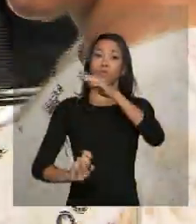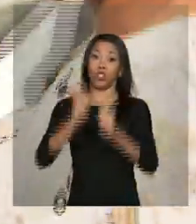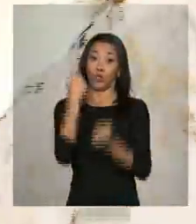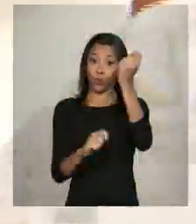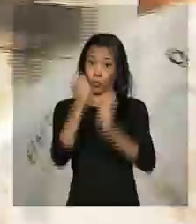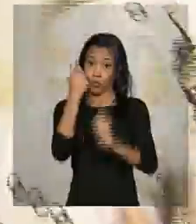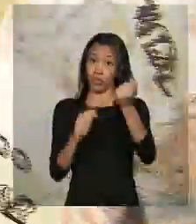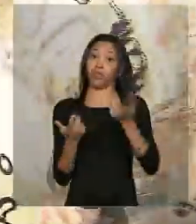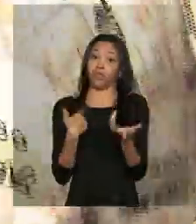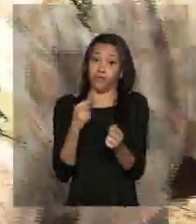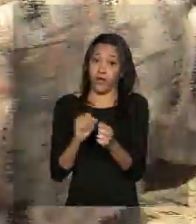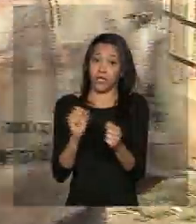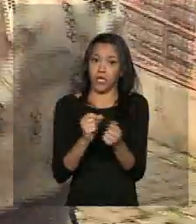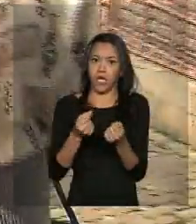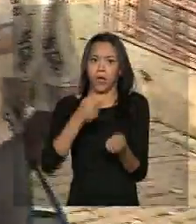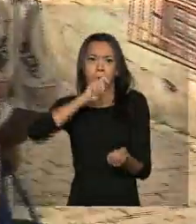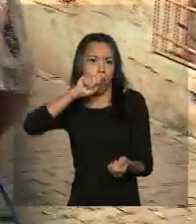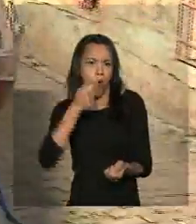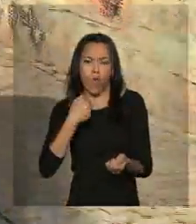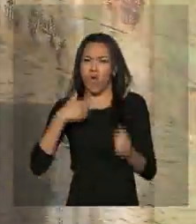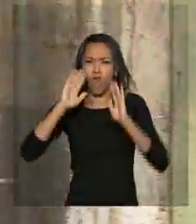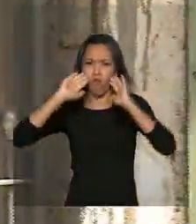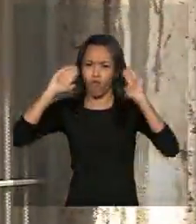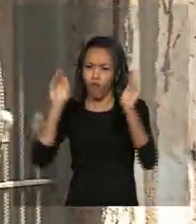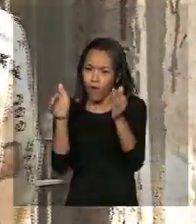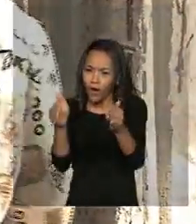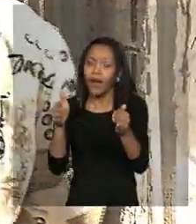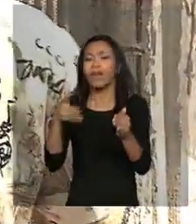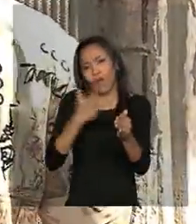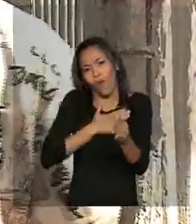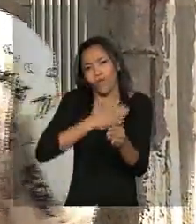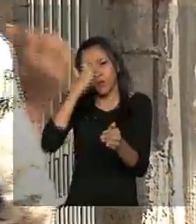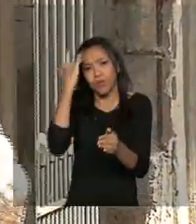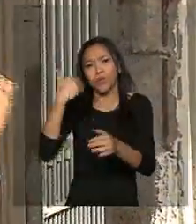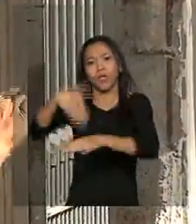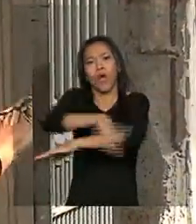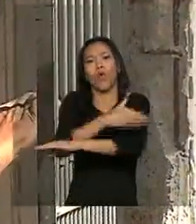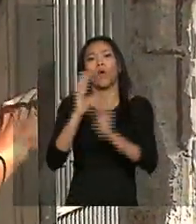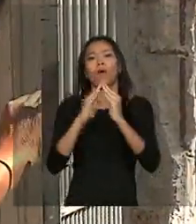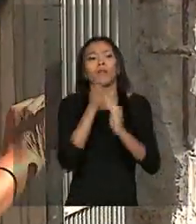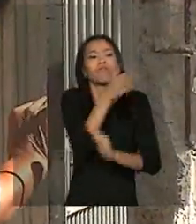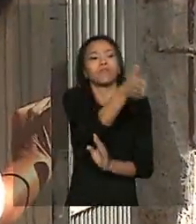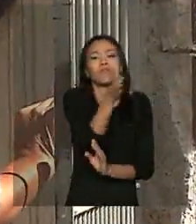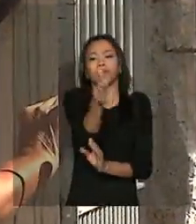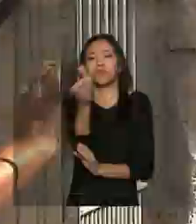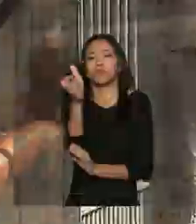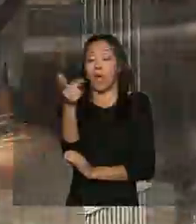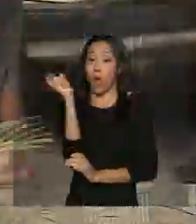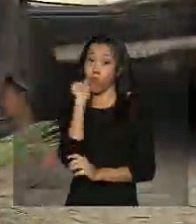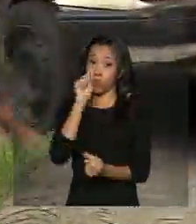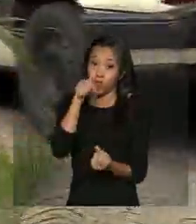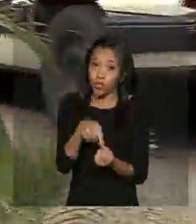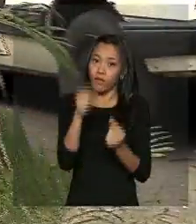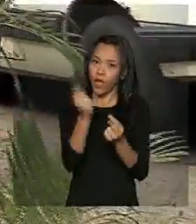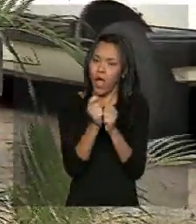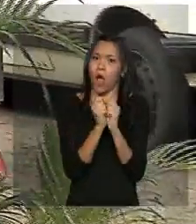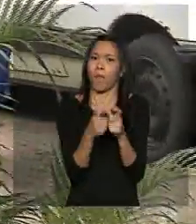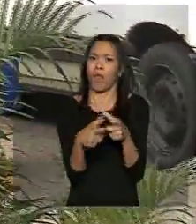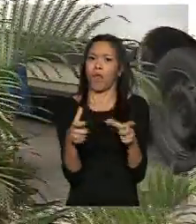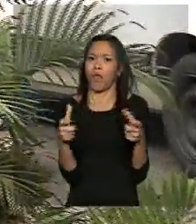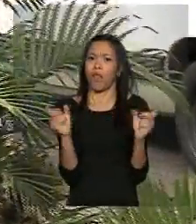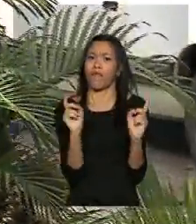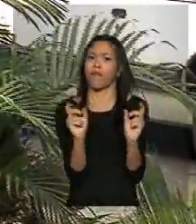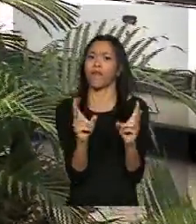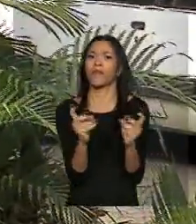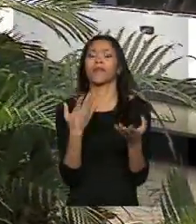bolos, né? Não vou tirar o meu foco, que é a clientela de rua, né? Mas a intenção é aumentar as vendas, assim, levando para firmas,